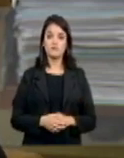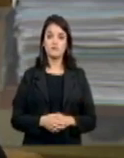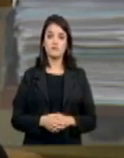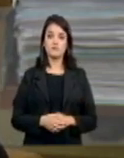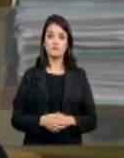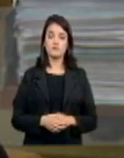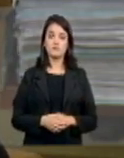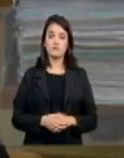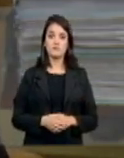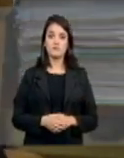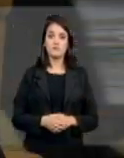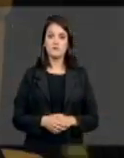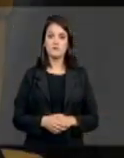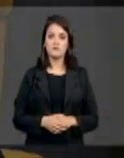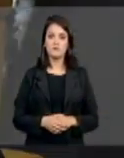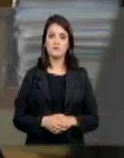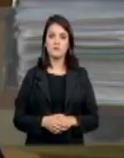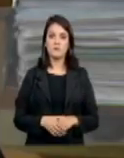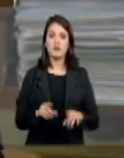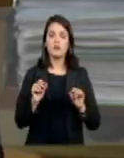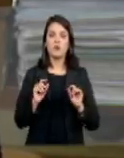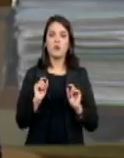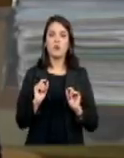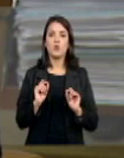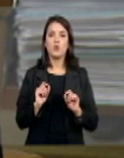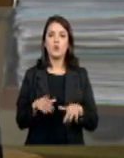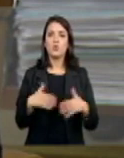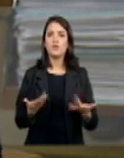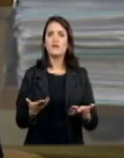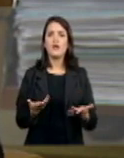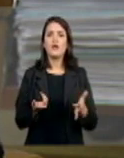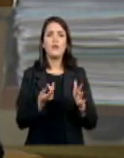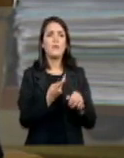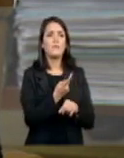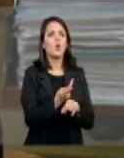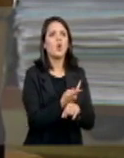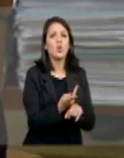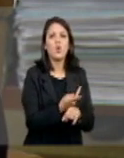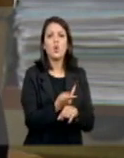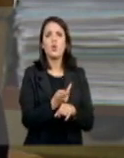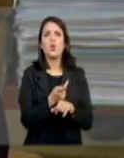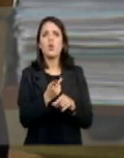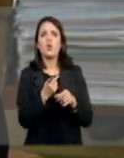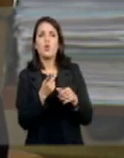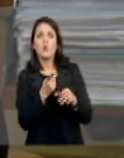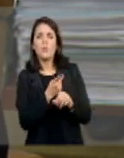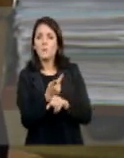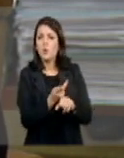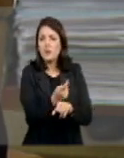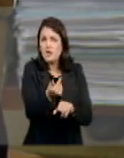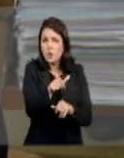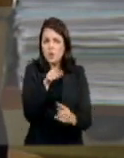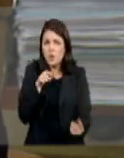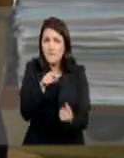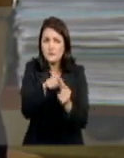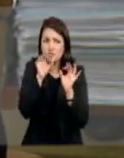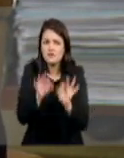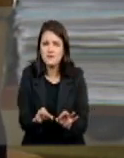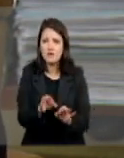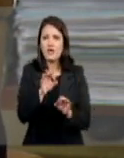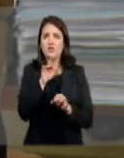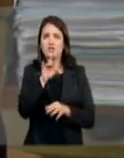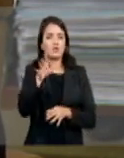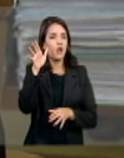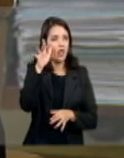prática não é de busca aleatória andoni é especulativa